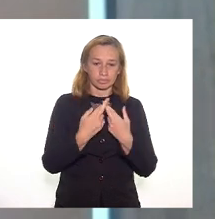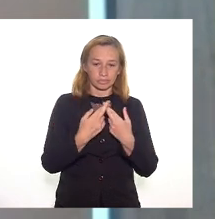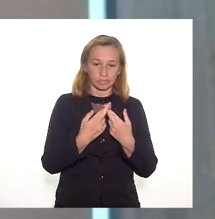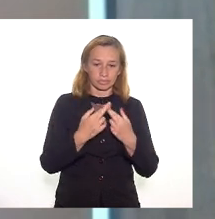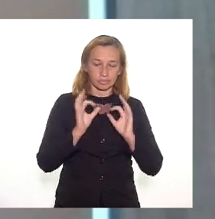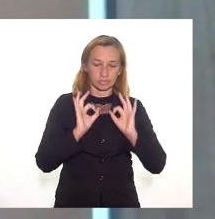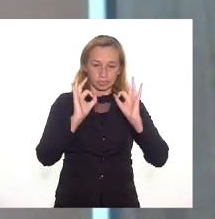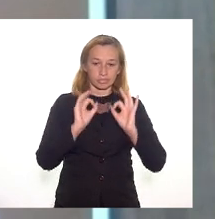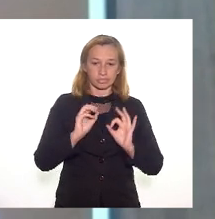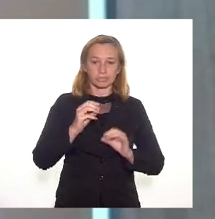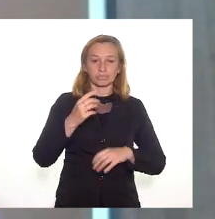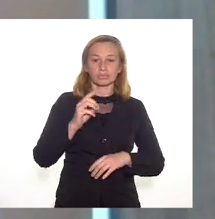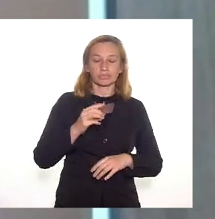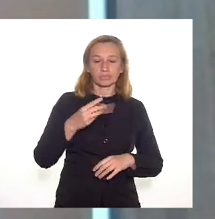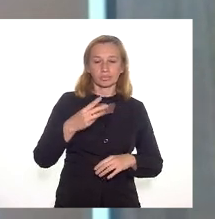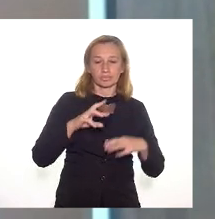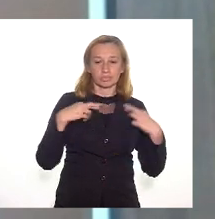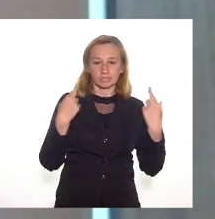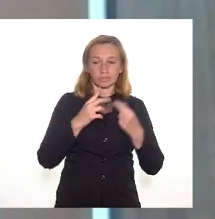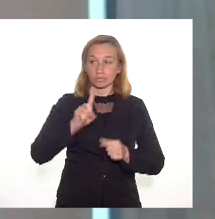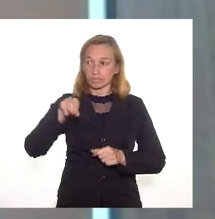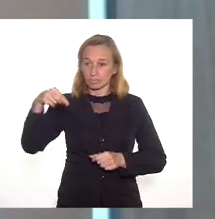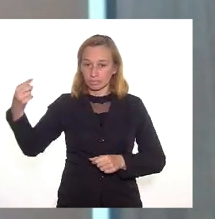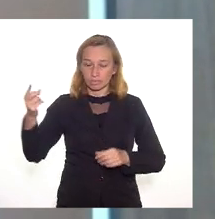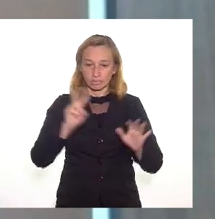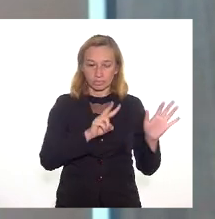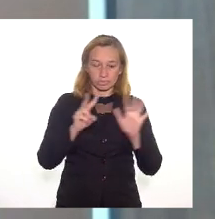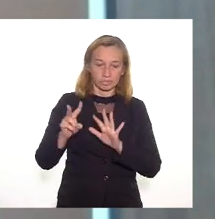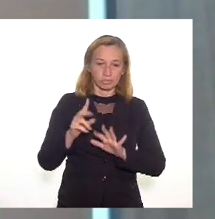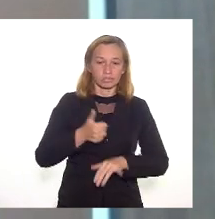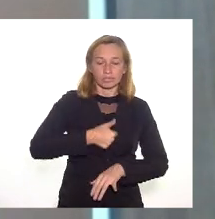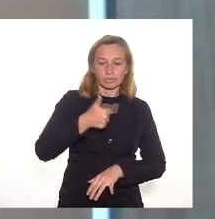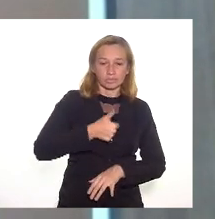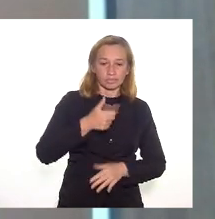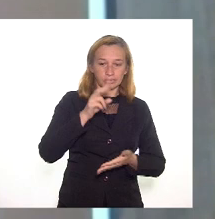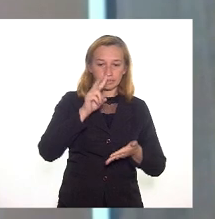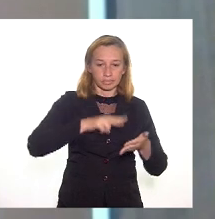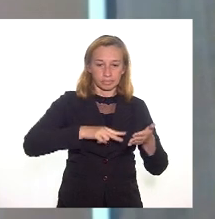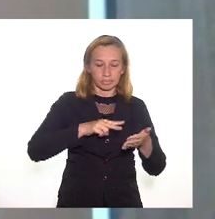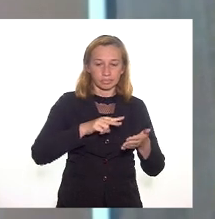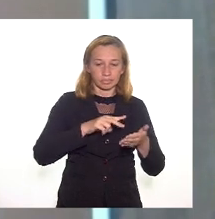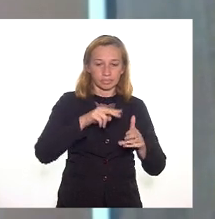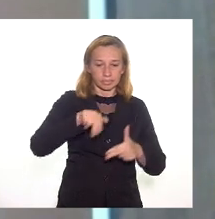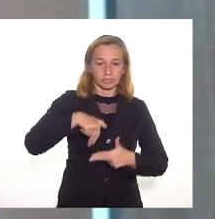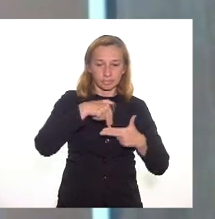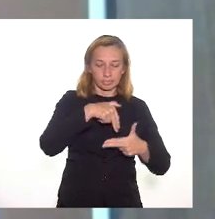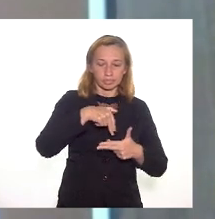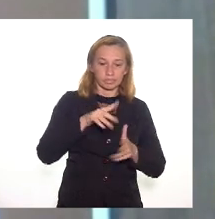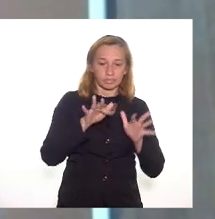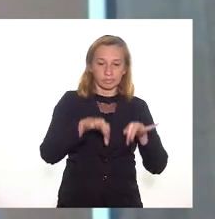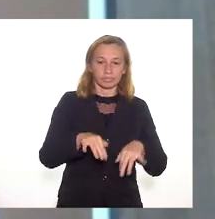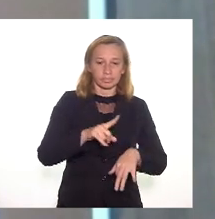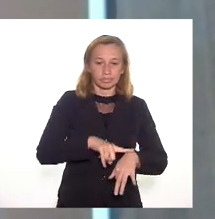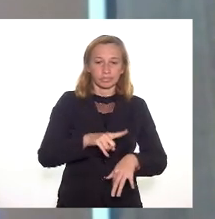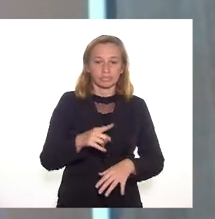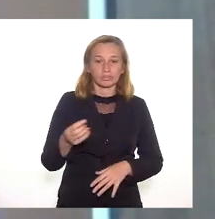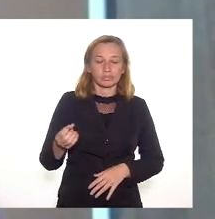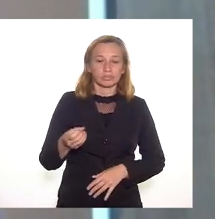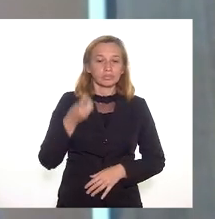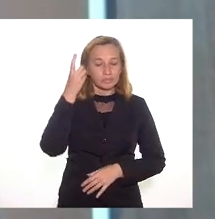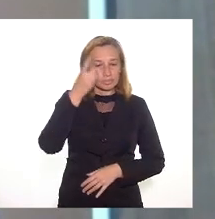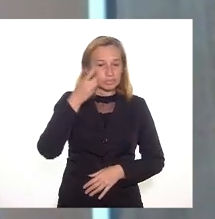e da sessão ordinária ficarão para a próxima semana o primeiro orador escrito do expediente final é o nobre deputado